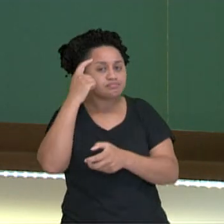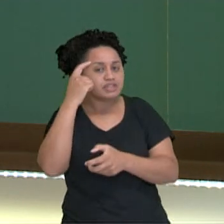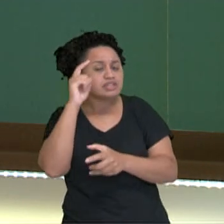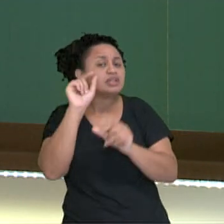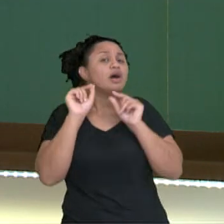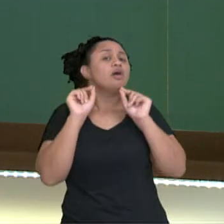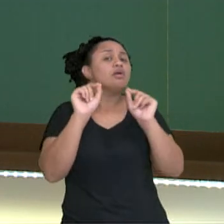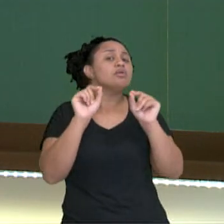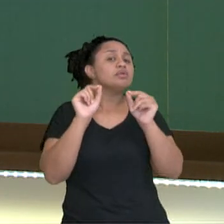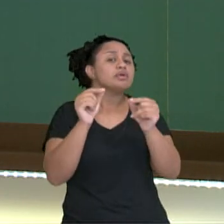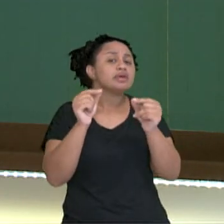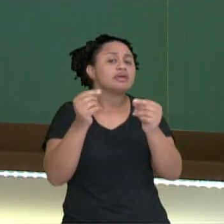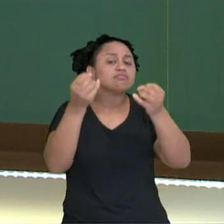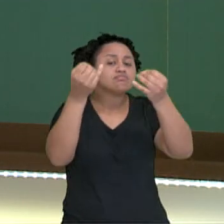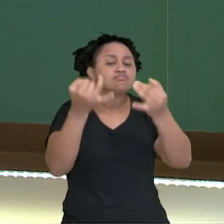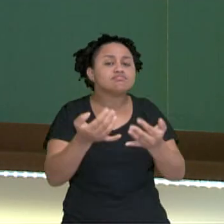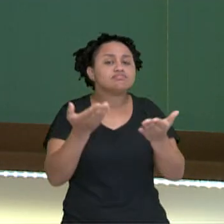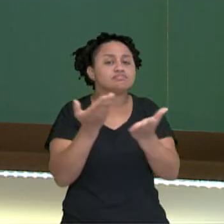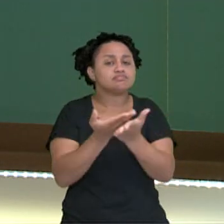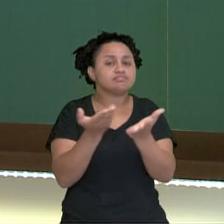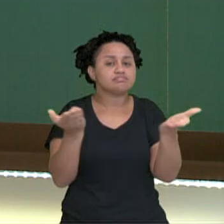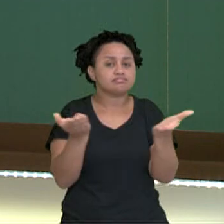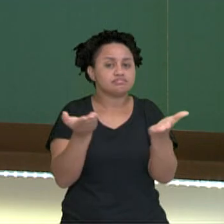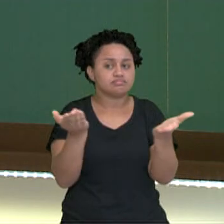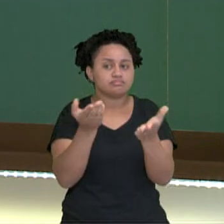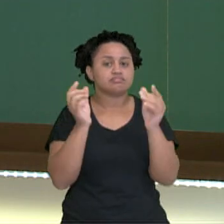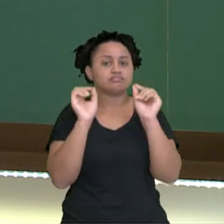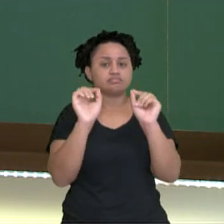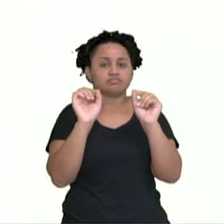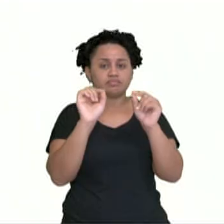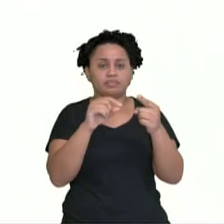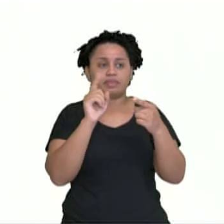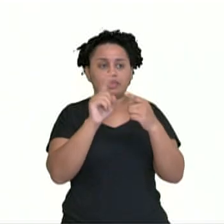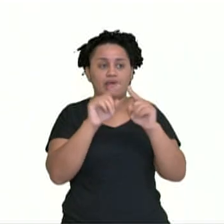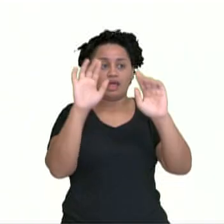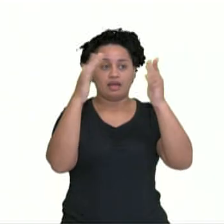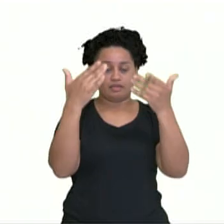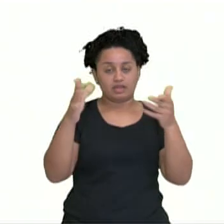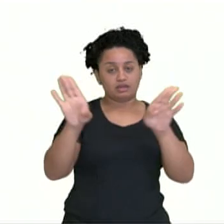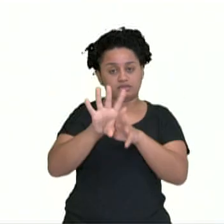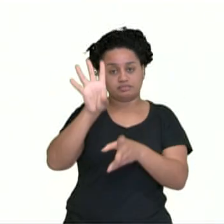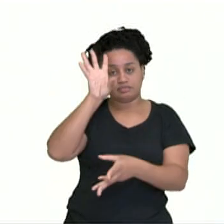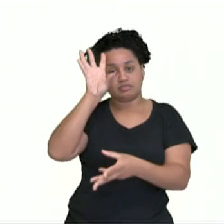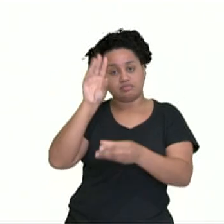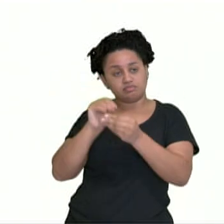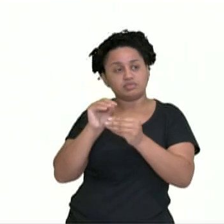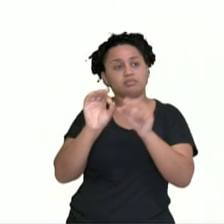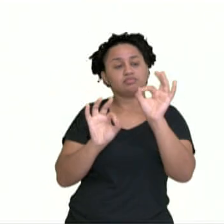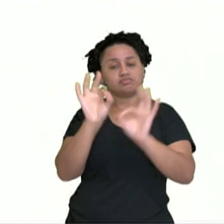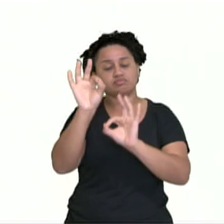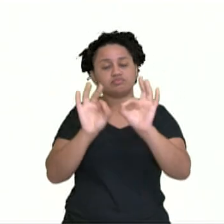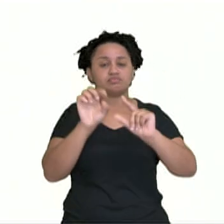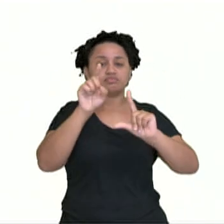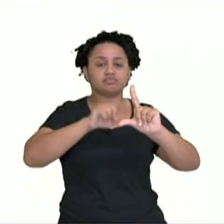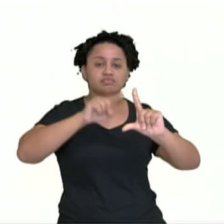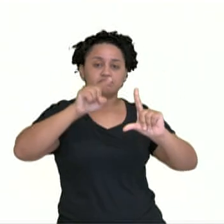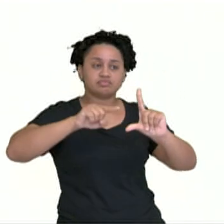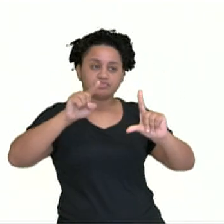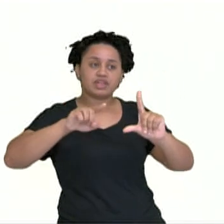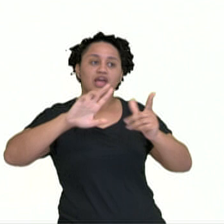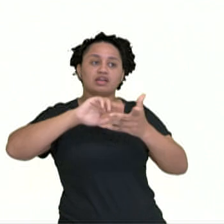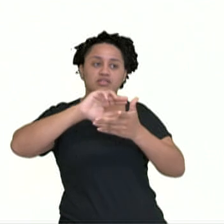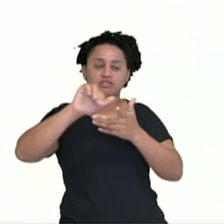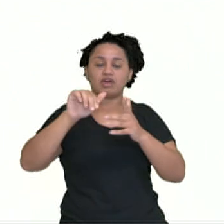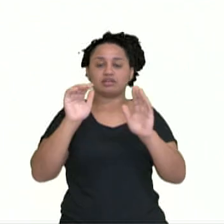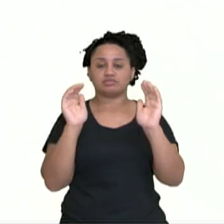vamos trabalhar neste momento aqui da aula. Analisar, interpretar e construir gráficos de